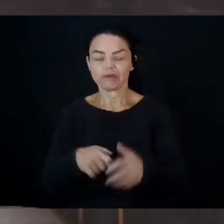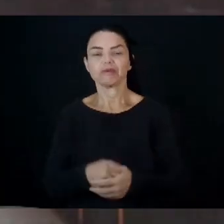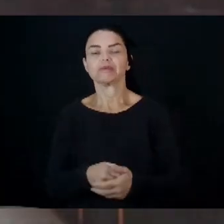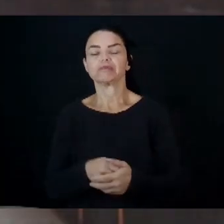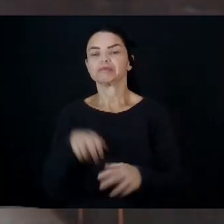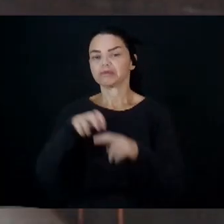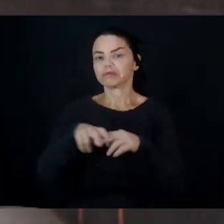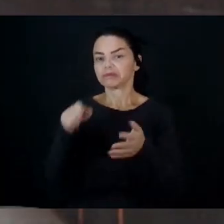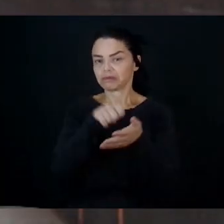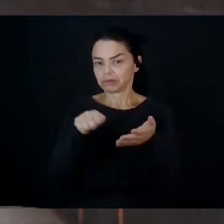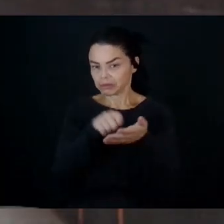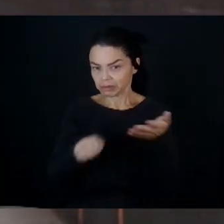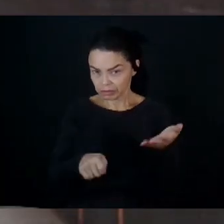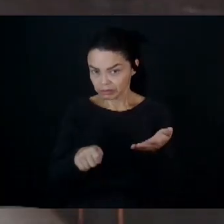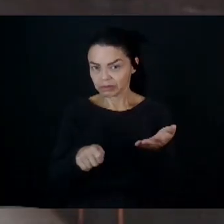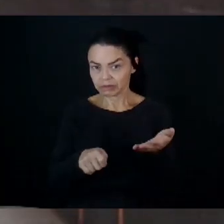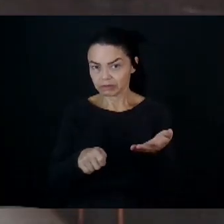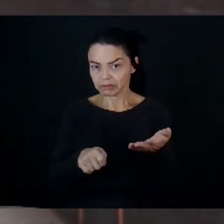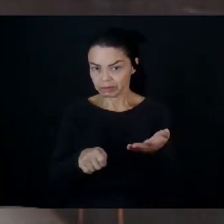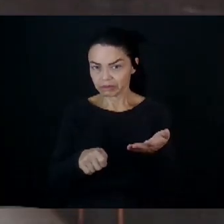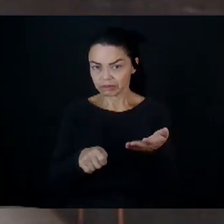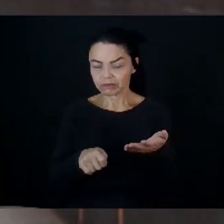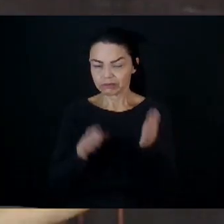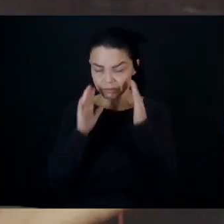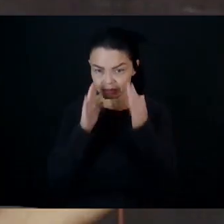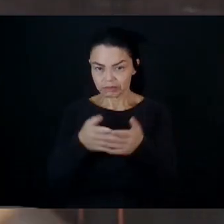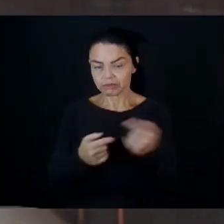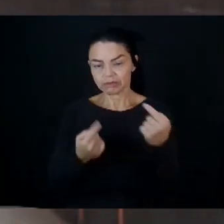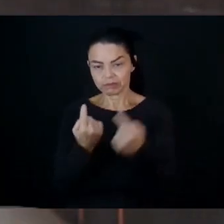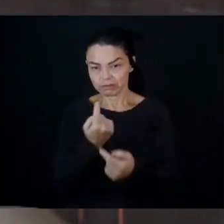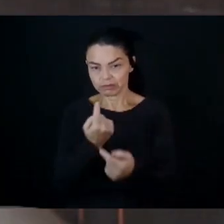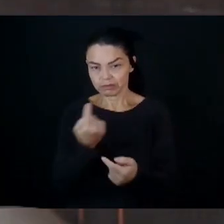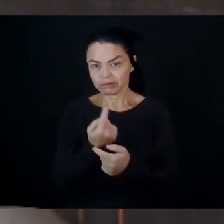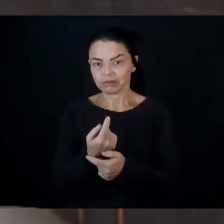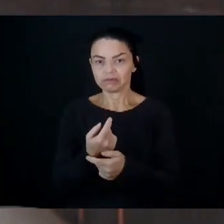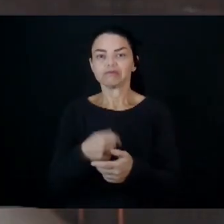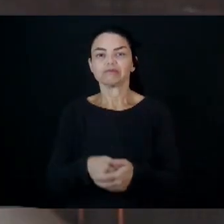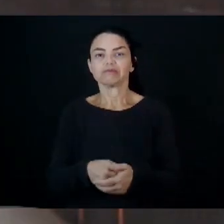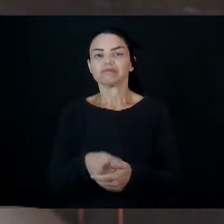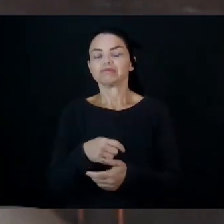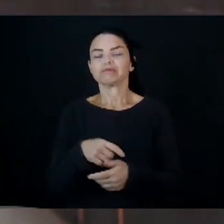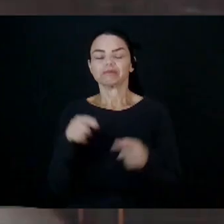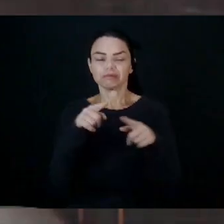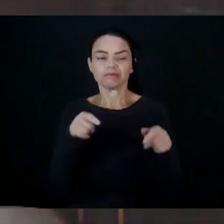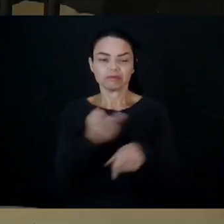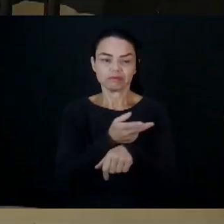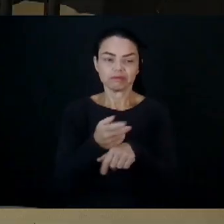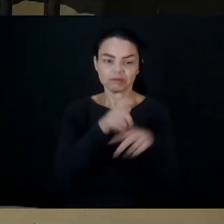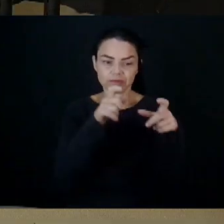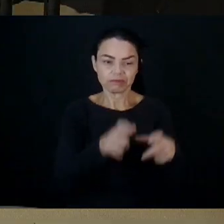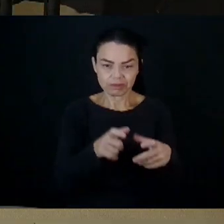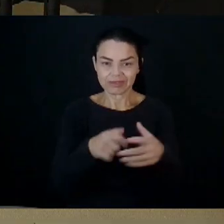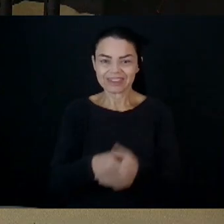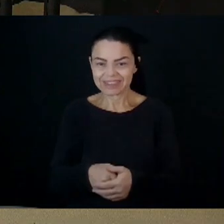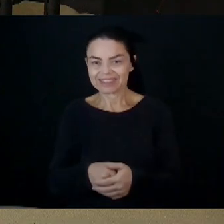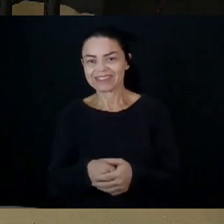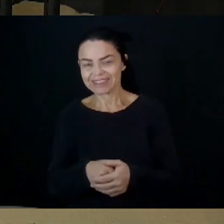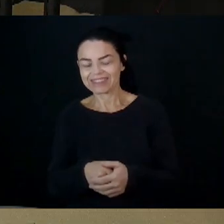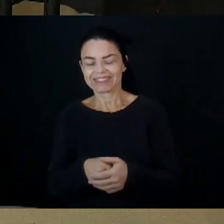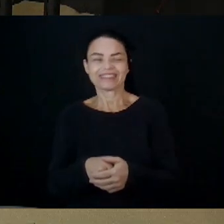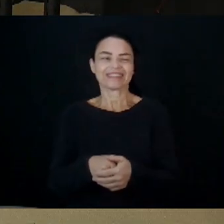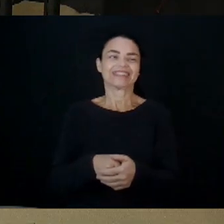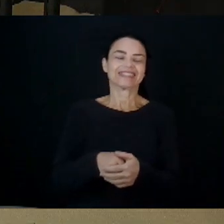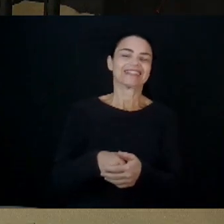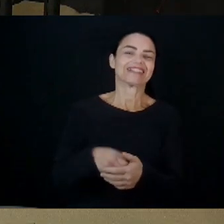escrever alguma coisa sozinho, a pessoa deve achar um canto, tentar se isolar. Não, é tudo junto mesmo. Então, realmente